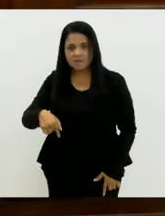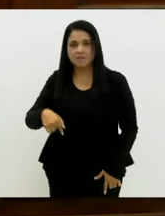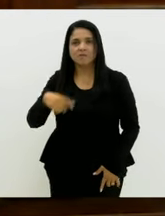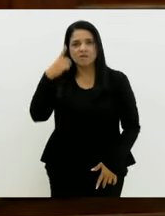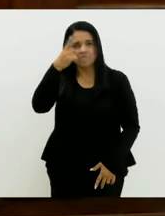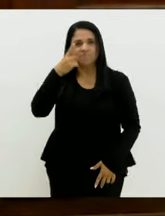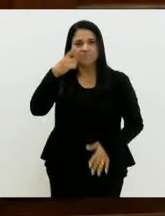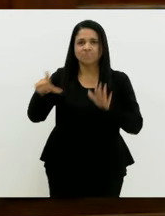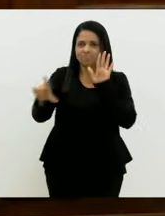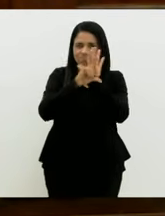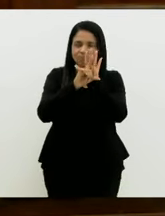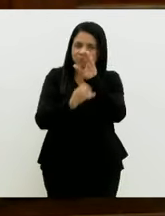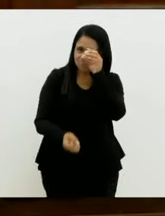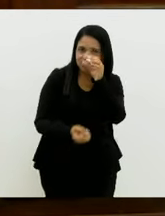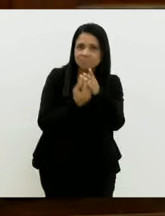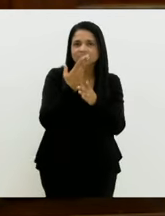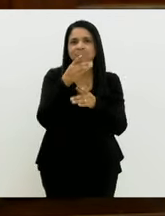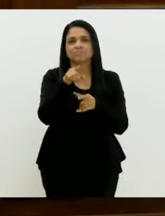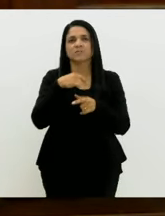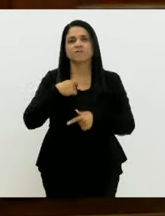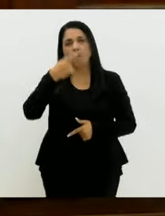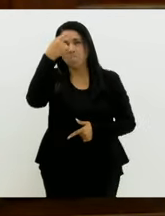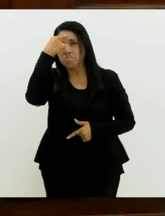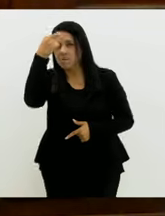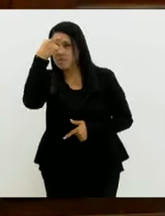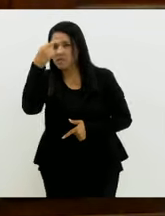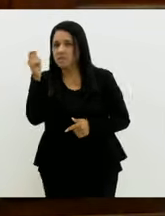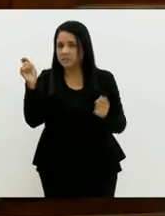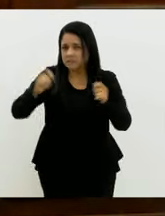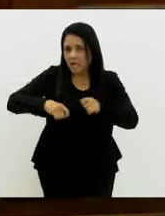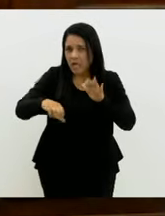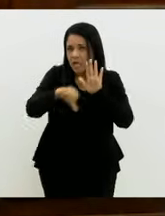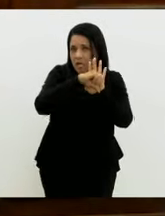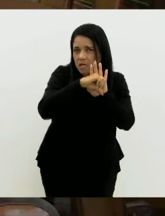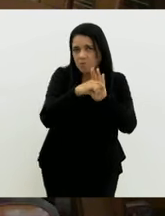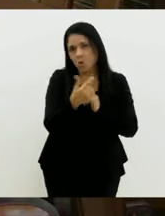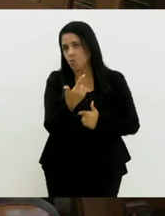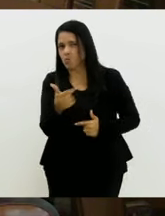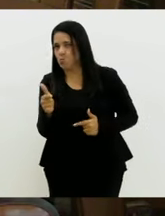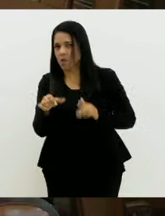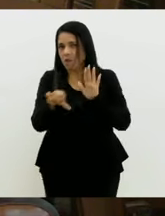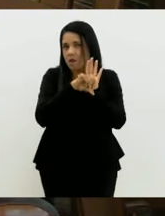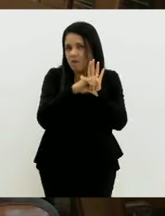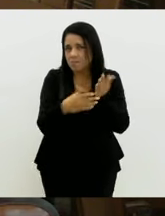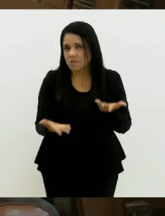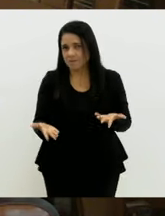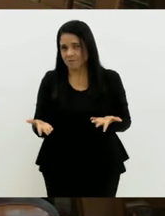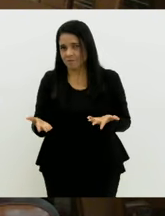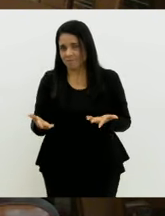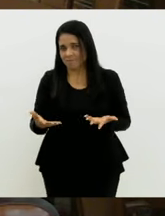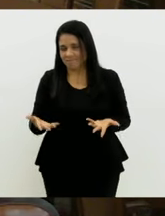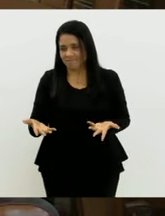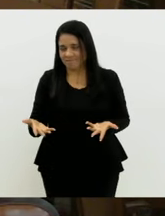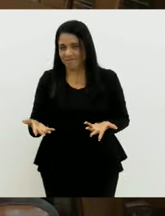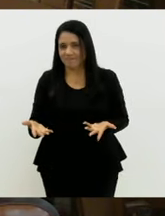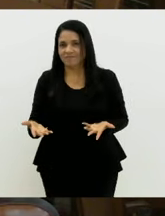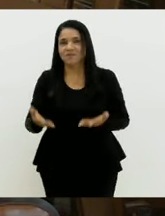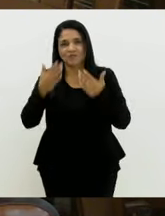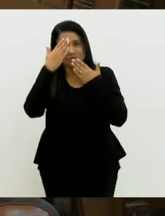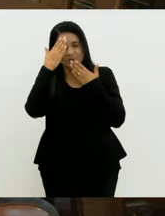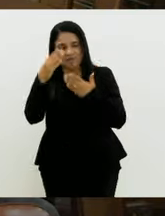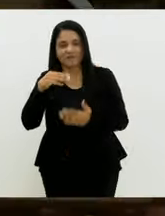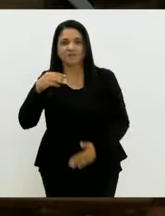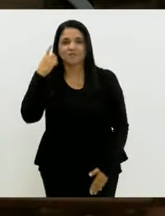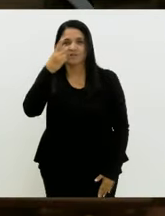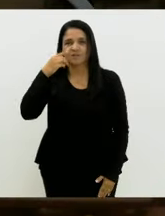bem severas e que eles vão refletir muito e pensar se vale a pena ou não. Obrigado, senhor presidente. Muito obrigado, deputado Marcelo